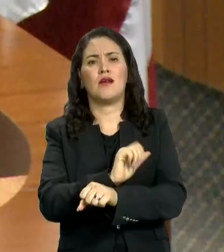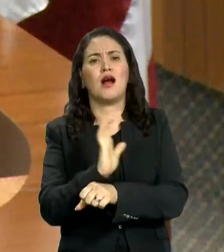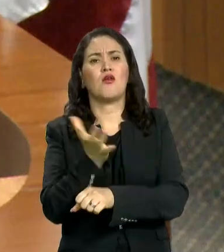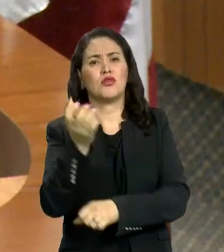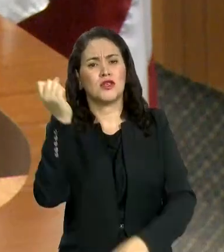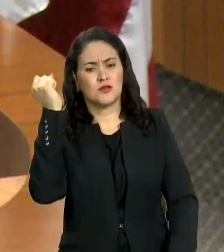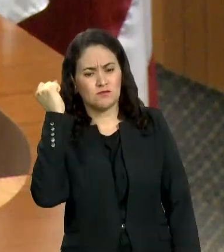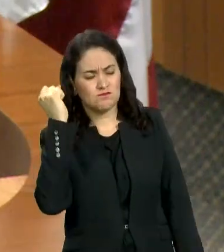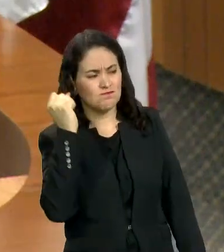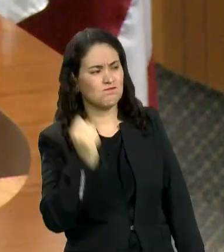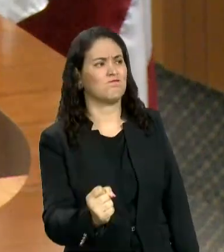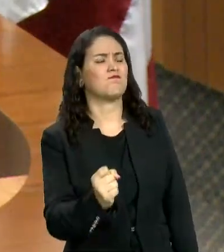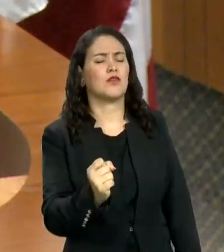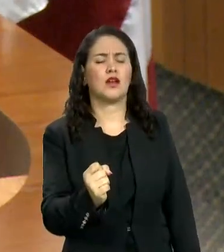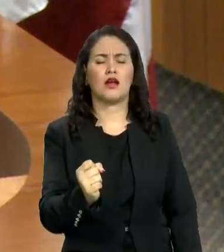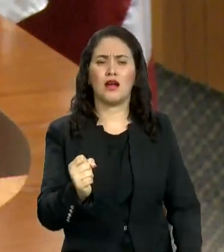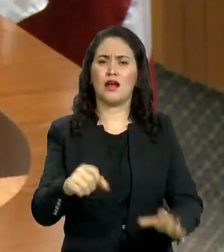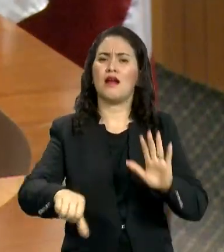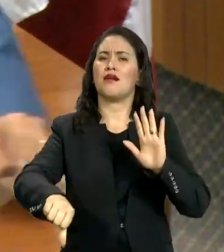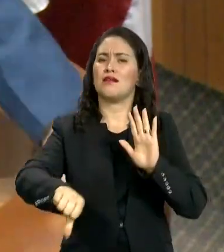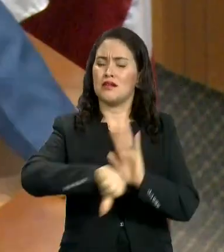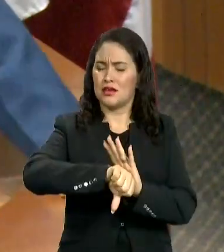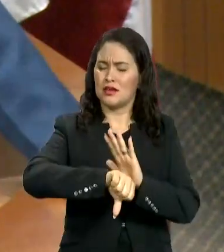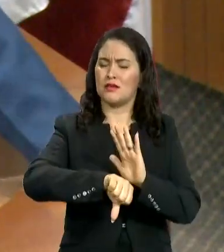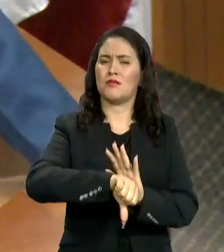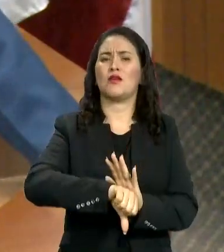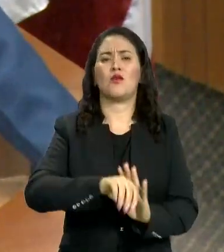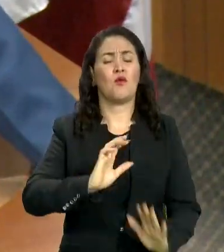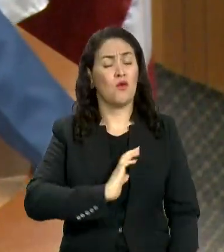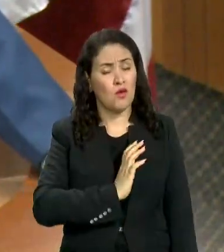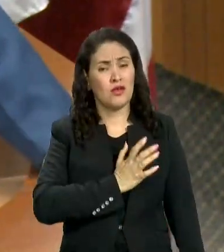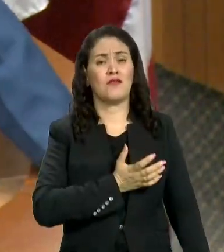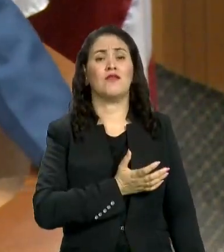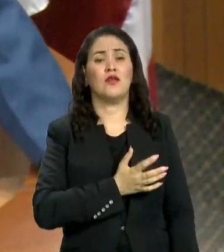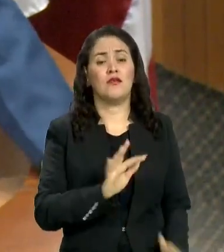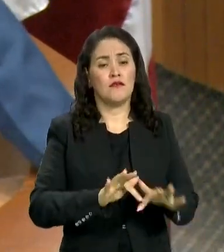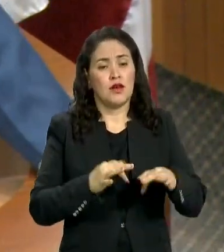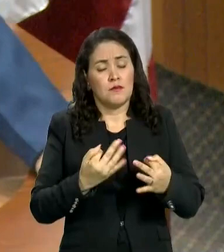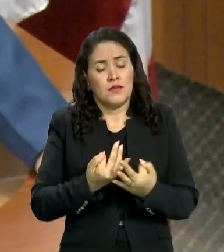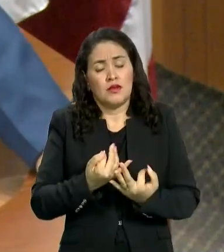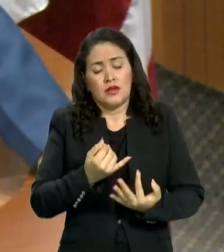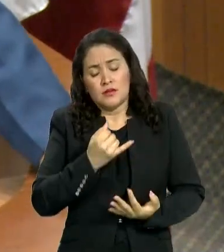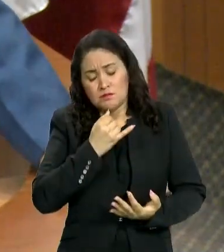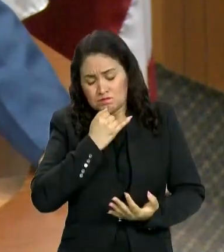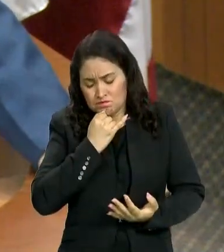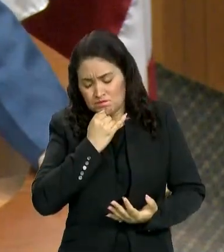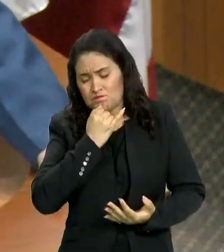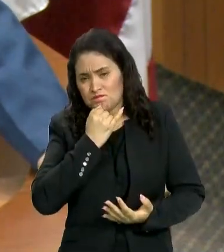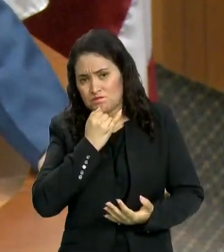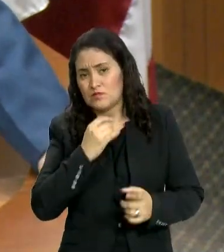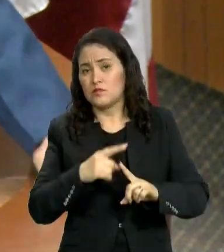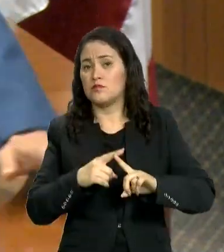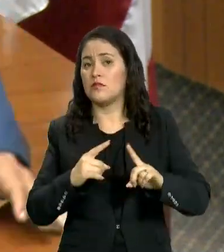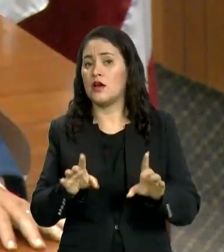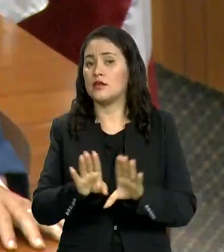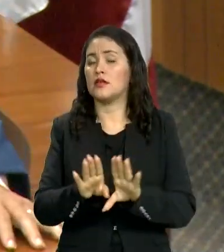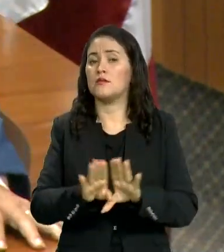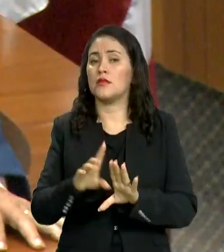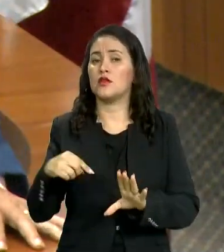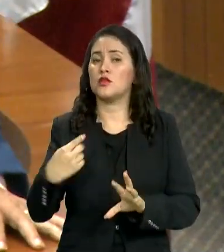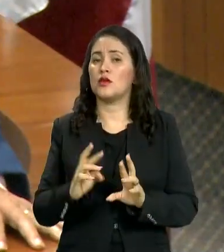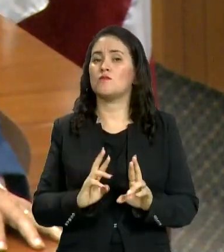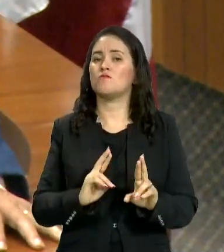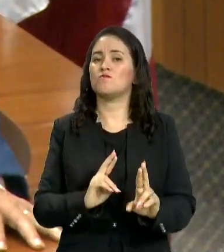bárbaro onde eh deixando uma família lutada mas que também nos traz a esperança